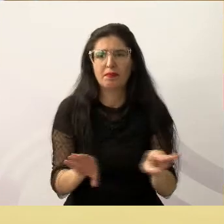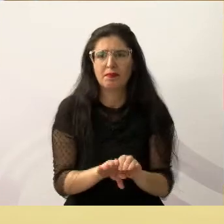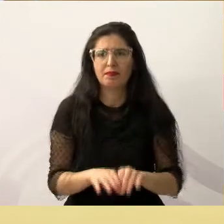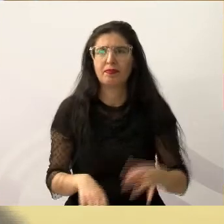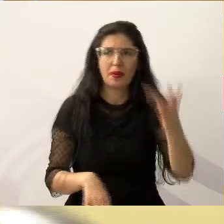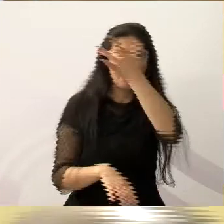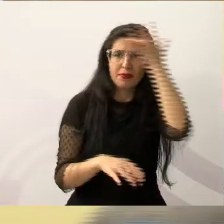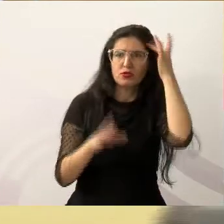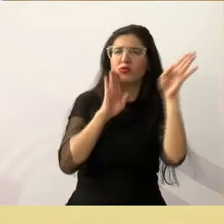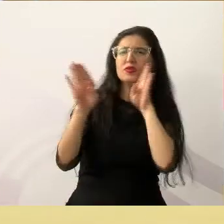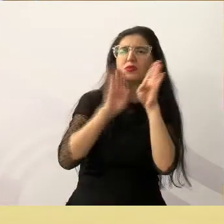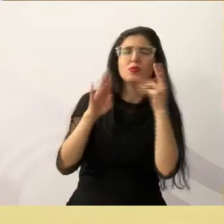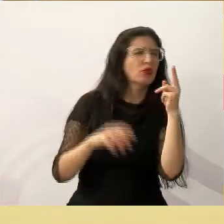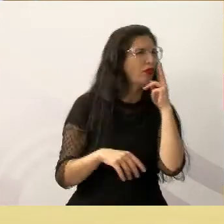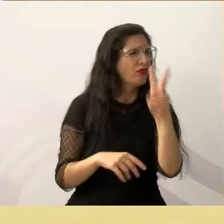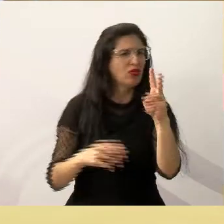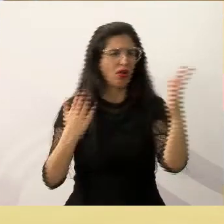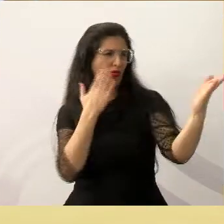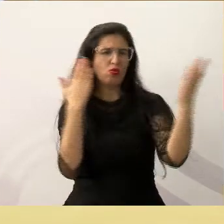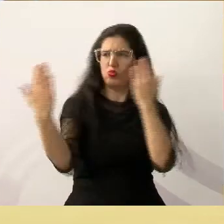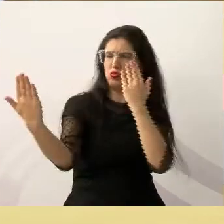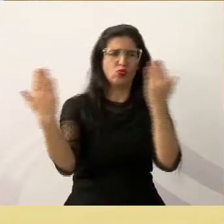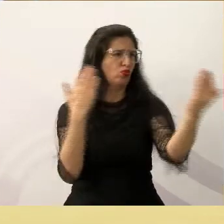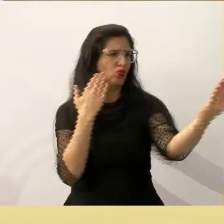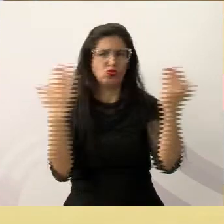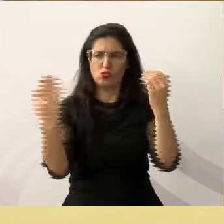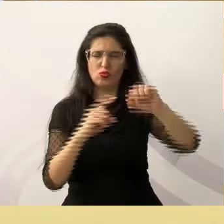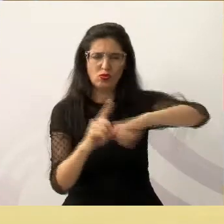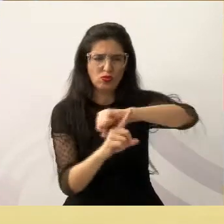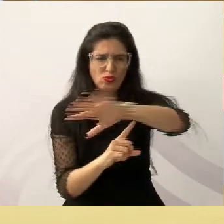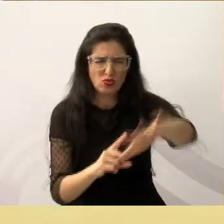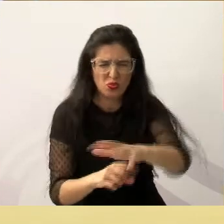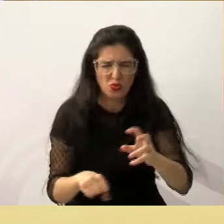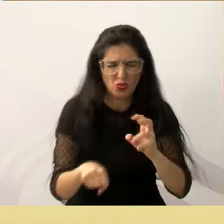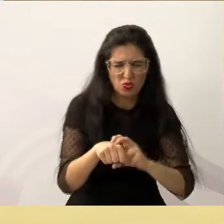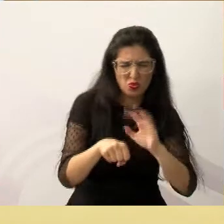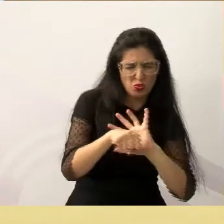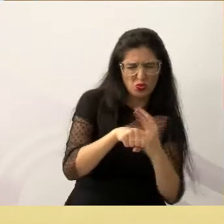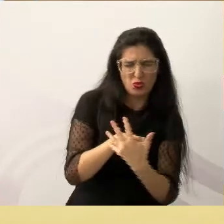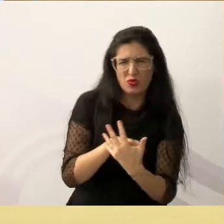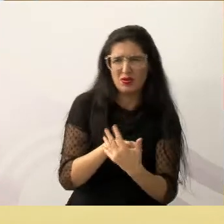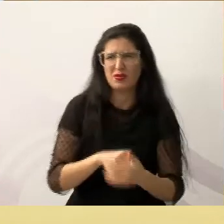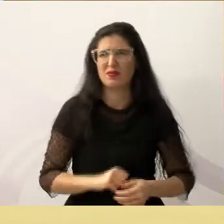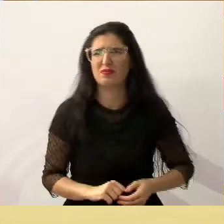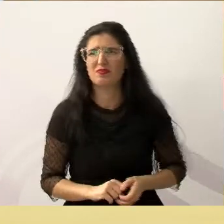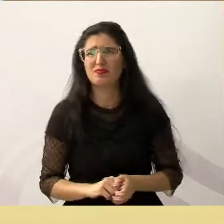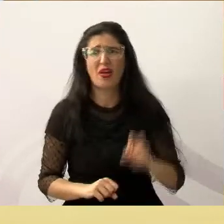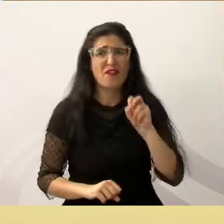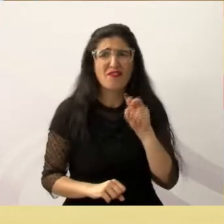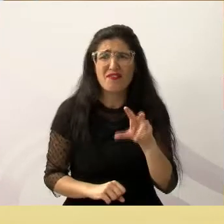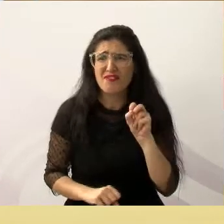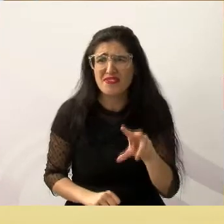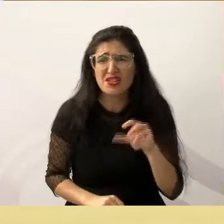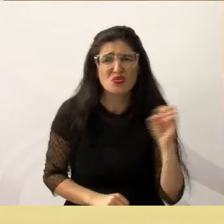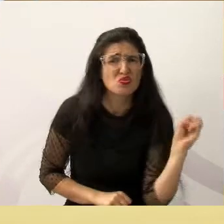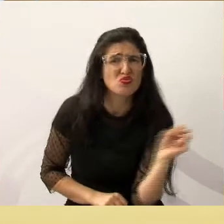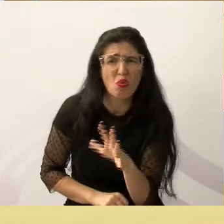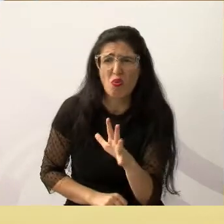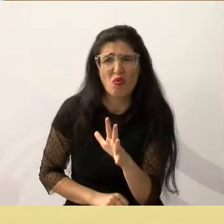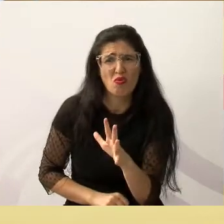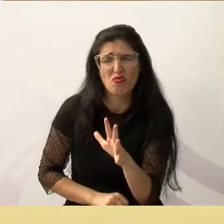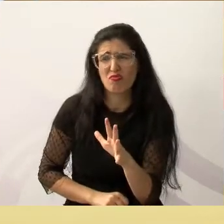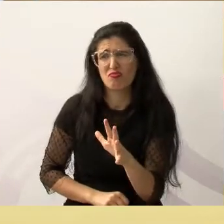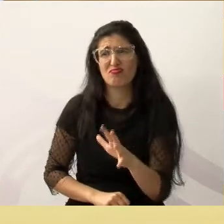hoje social quanto ao Covid-19 é bem clara. É outro vírus, é um novo